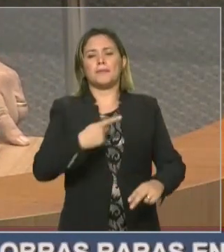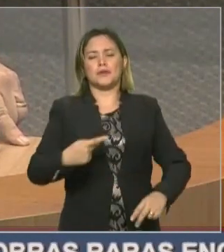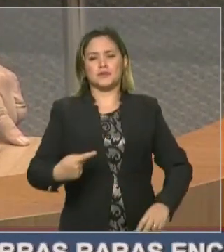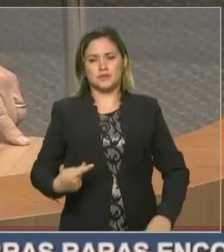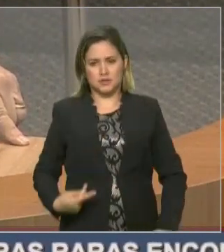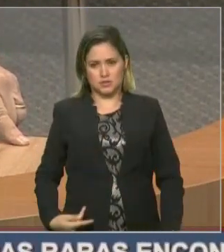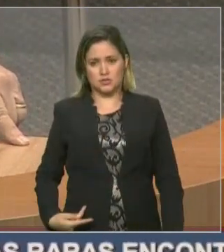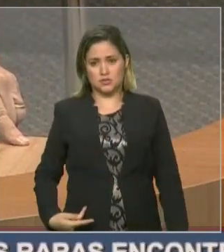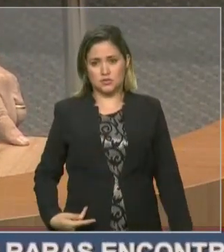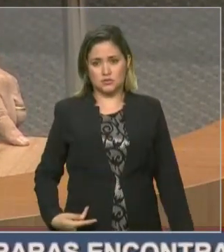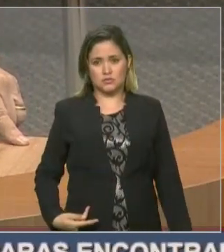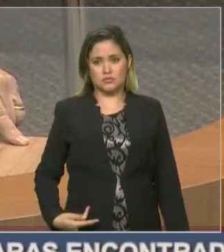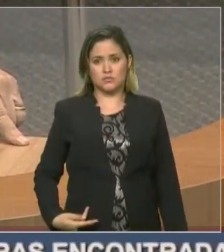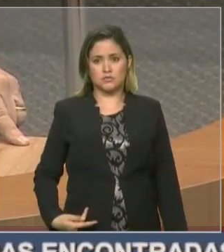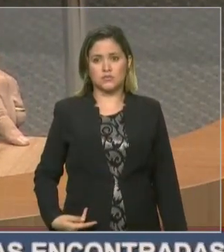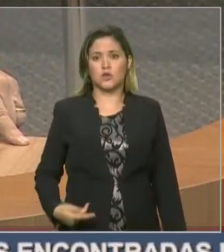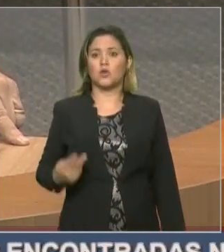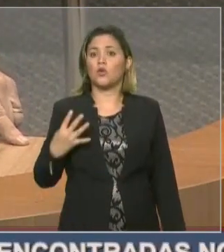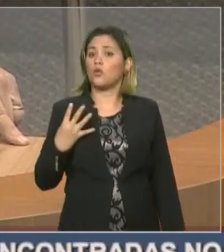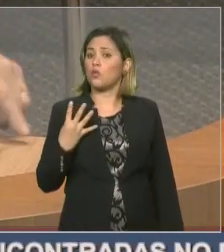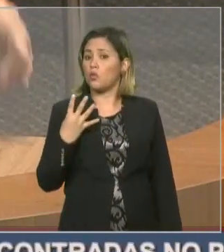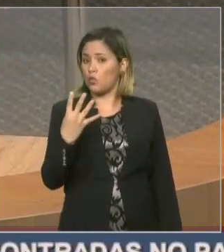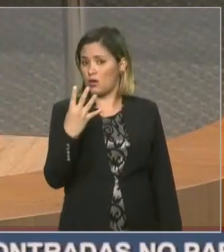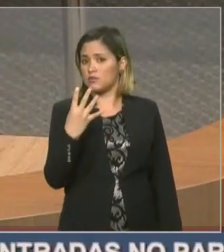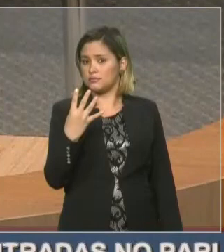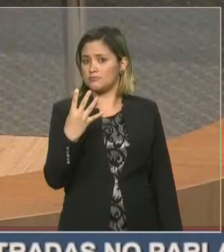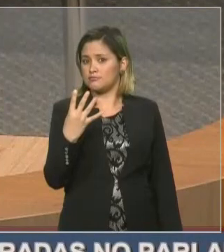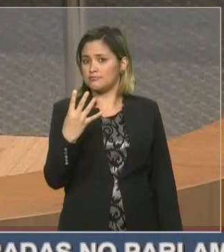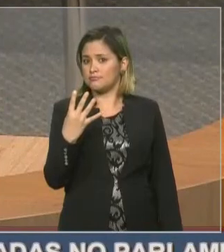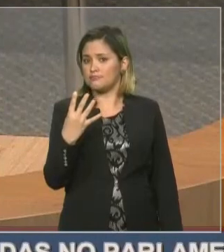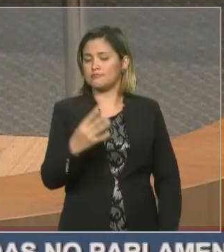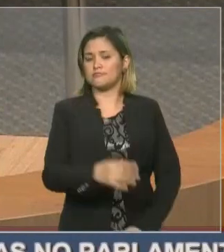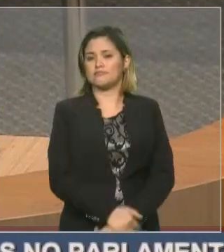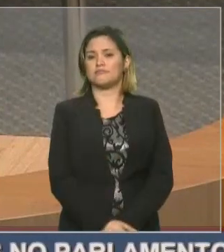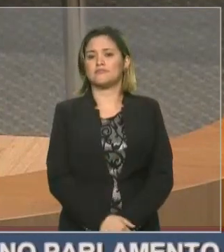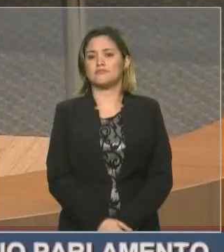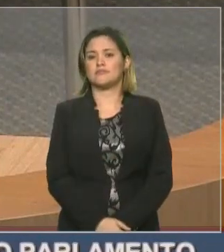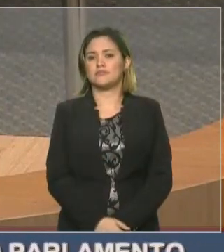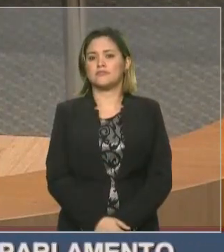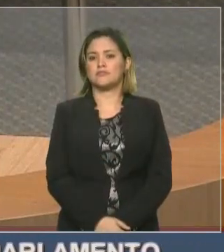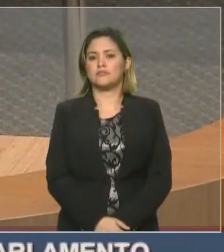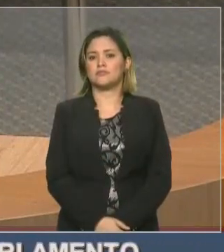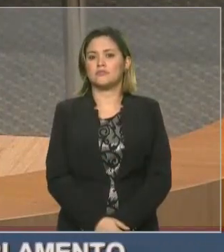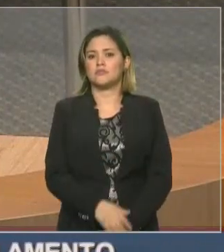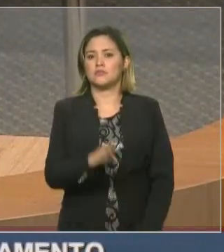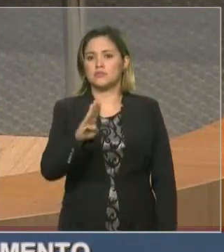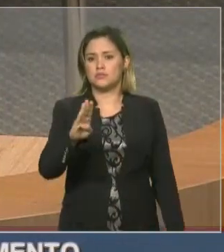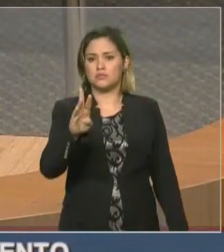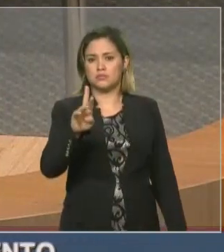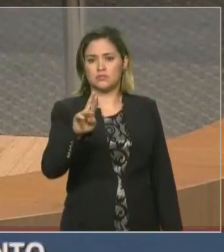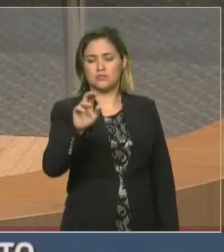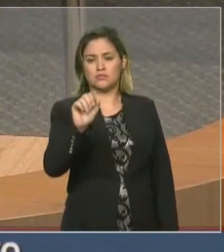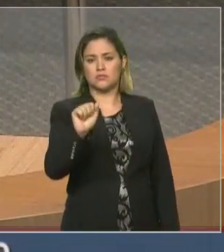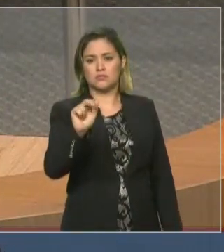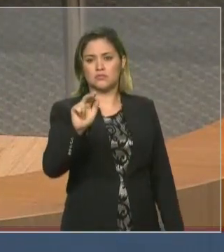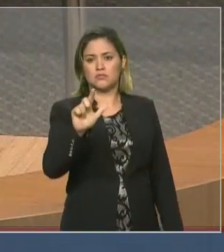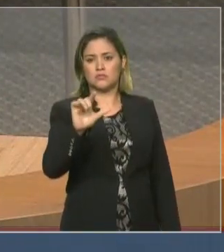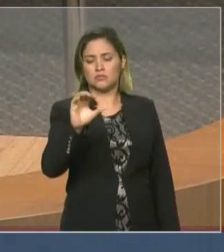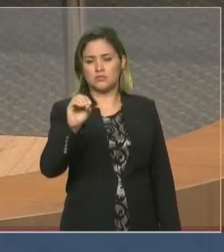presidencial. Homens públicos que dirigiram o Brasil. O Braulio Muniz, na regência,